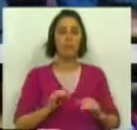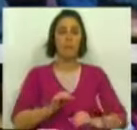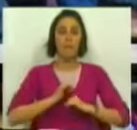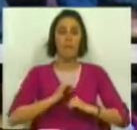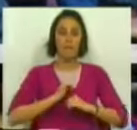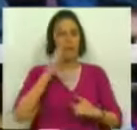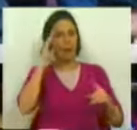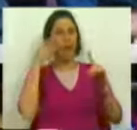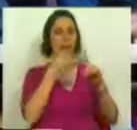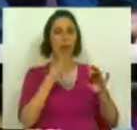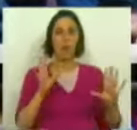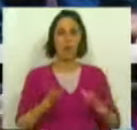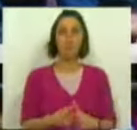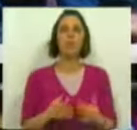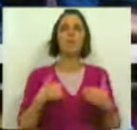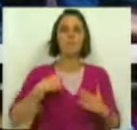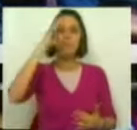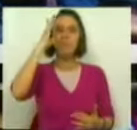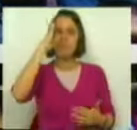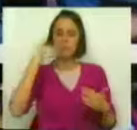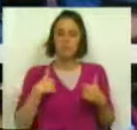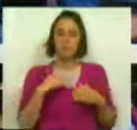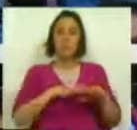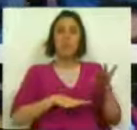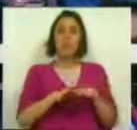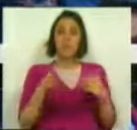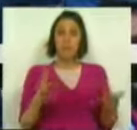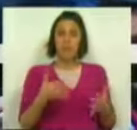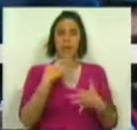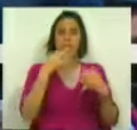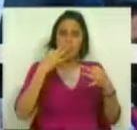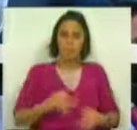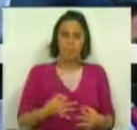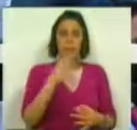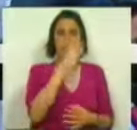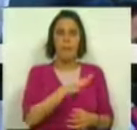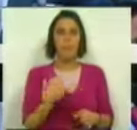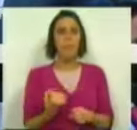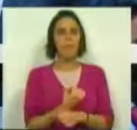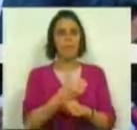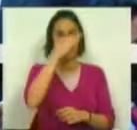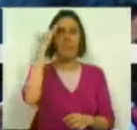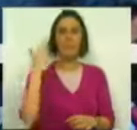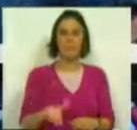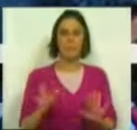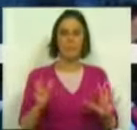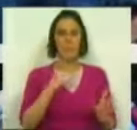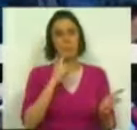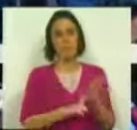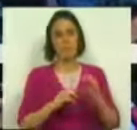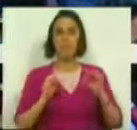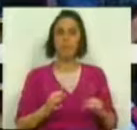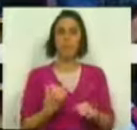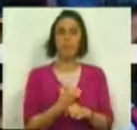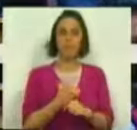as nossas causas. Nós sabemos que realizá-las, concretizá-las, é uma tarefa difícil. É, de